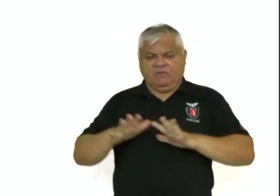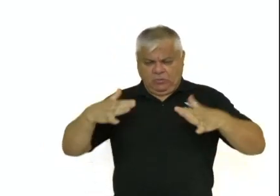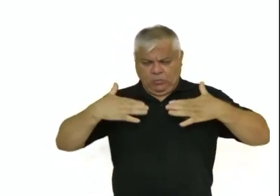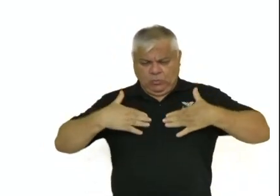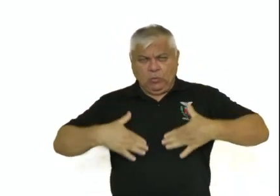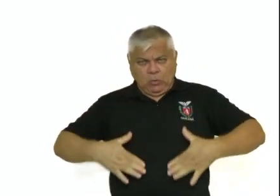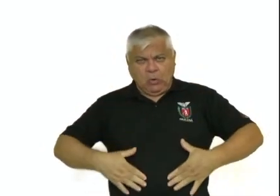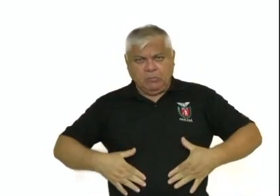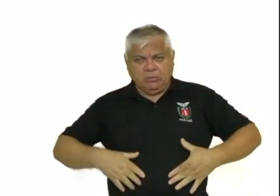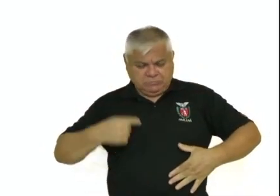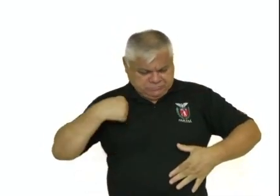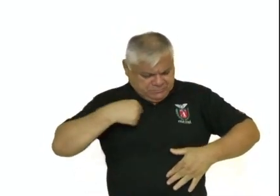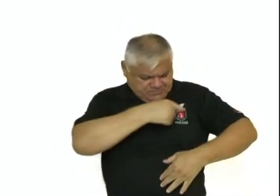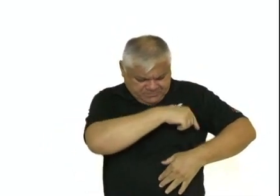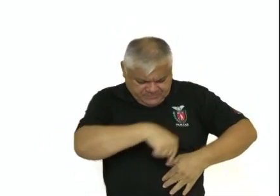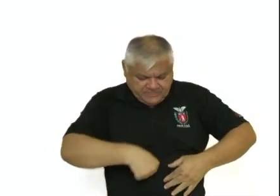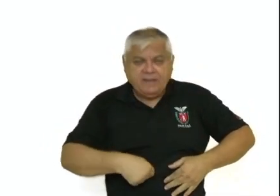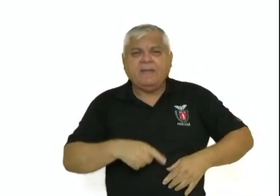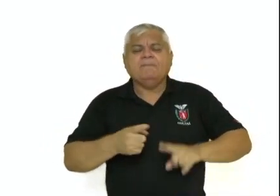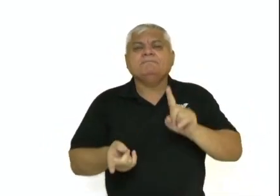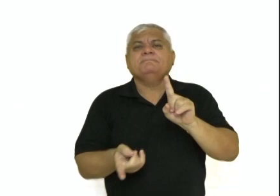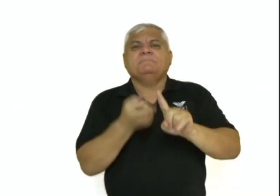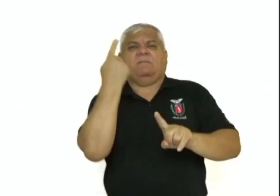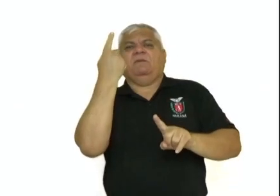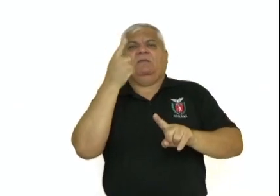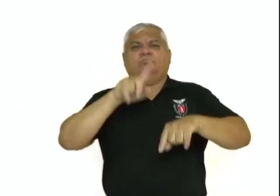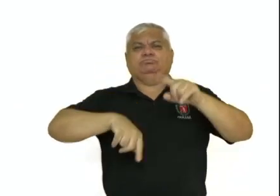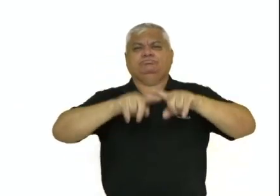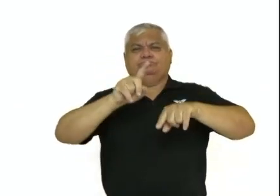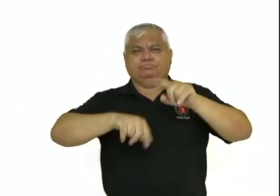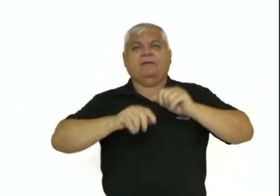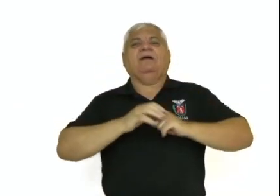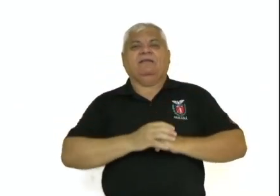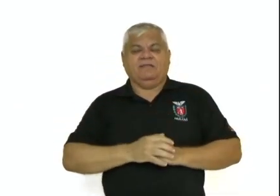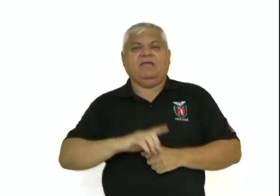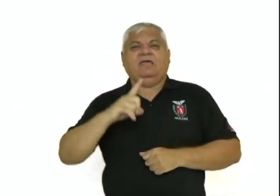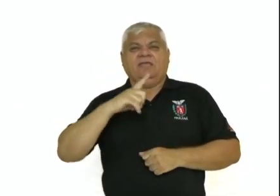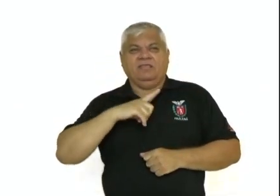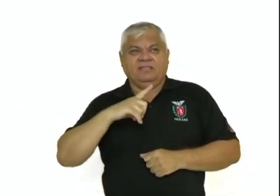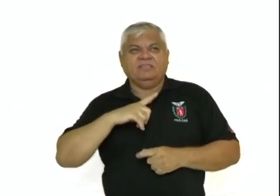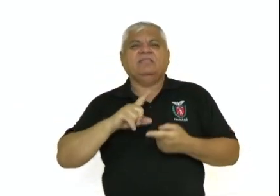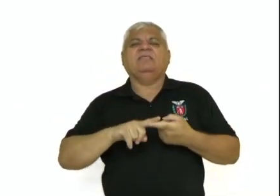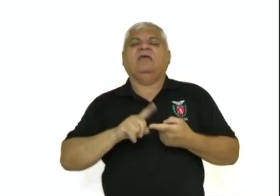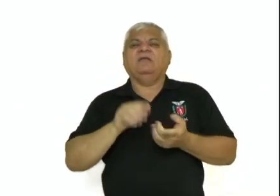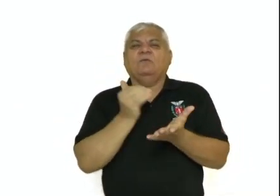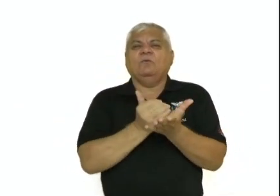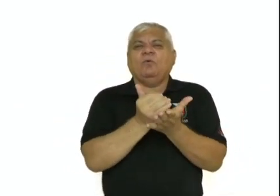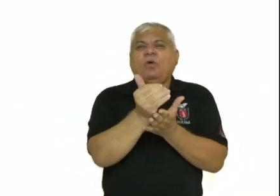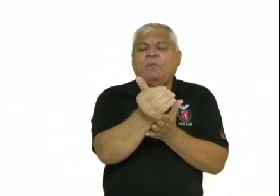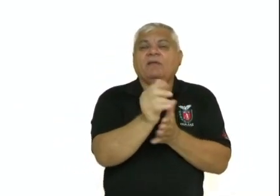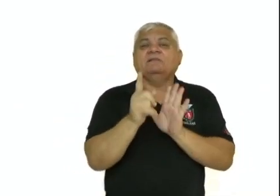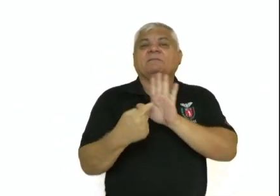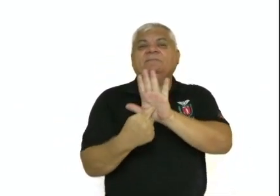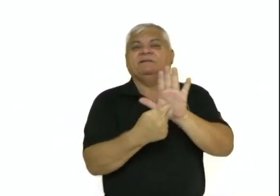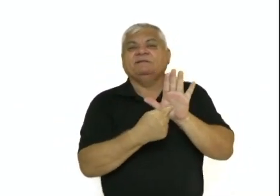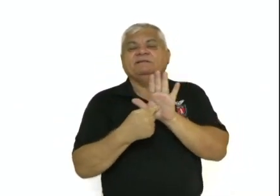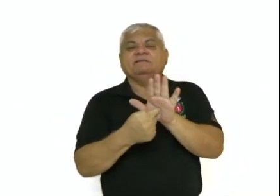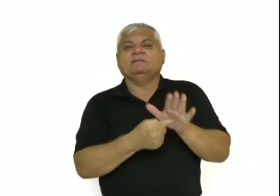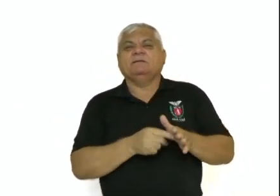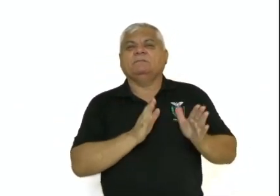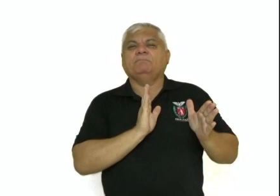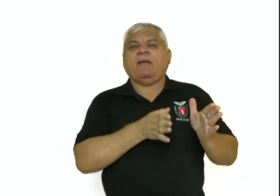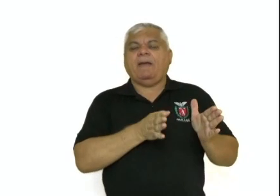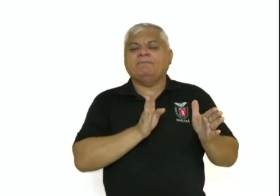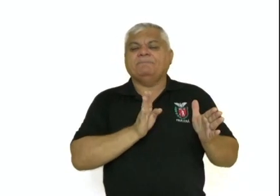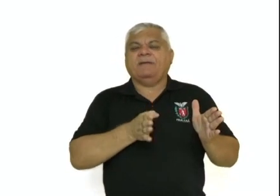pode ser considerado nosso primeiro instrumento musical. Temos nele, desde o início, a apresentação do ritmo, como